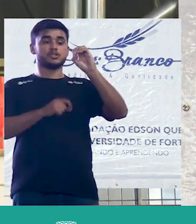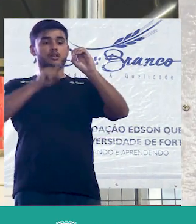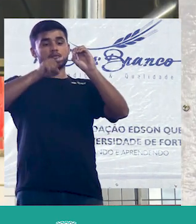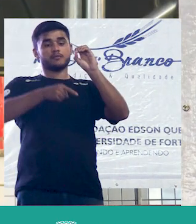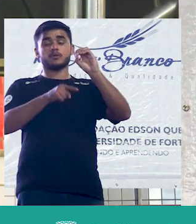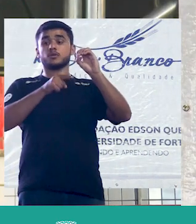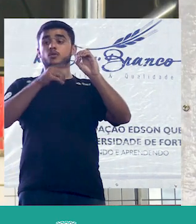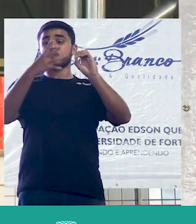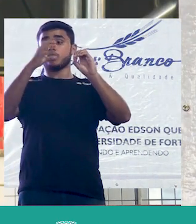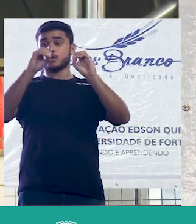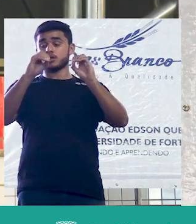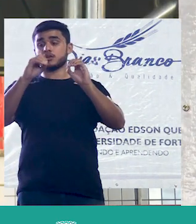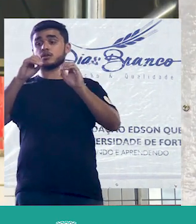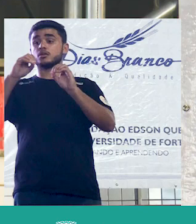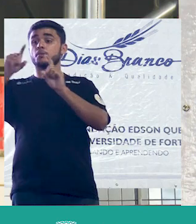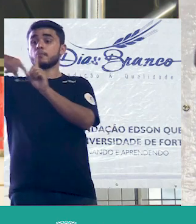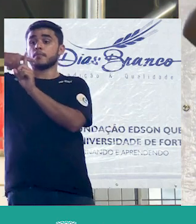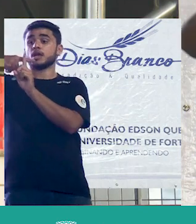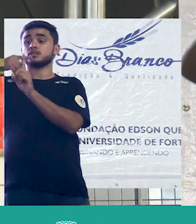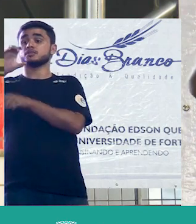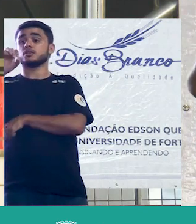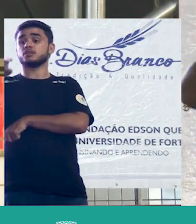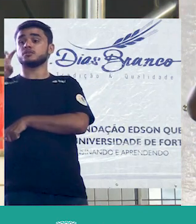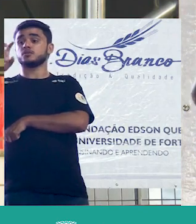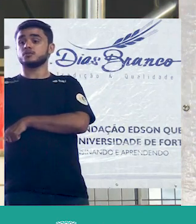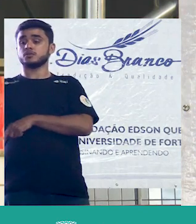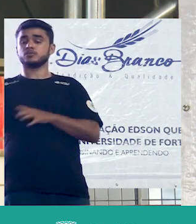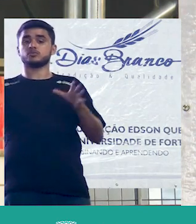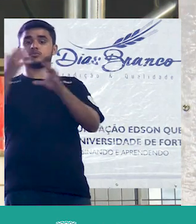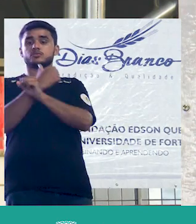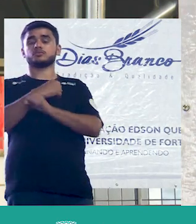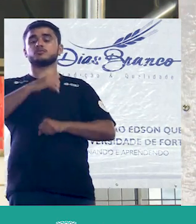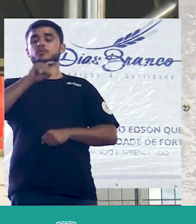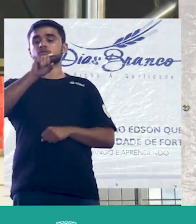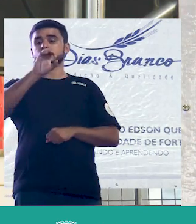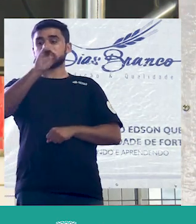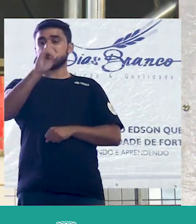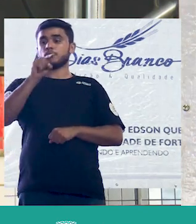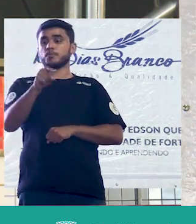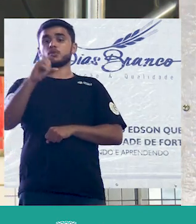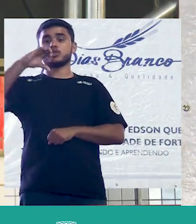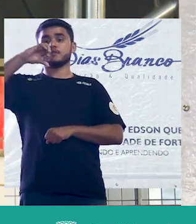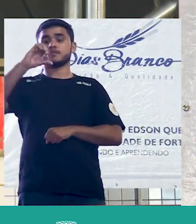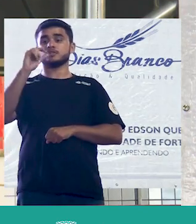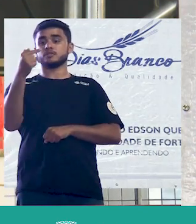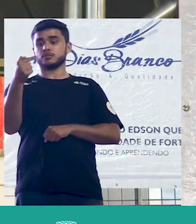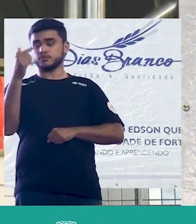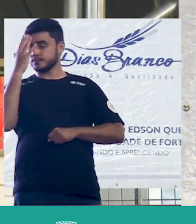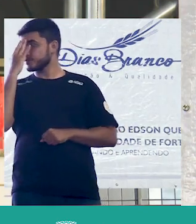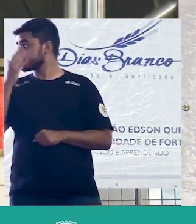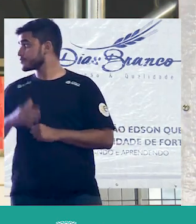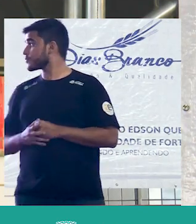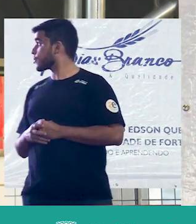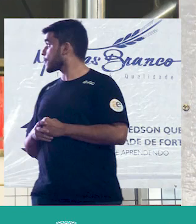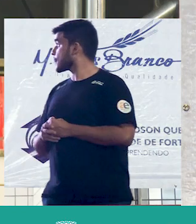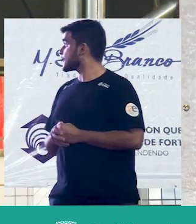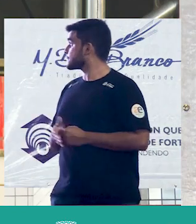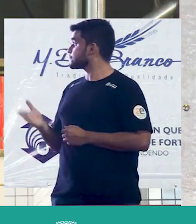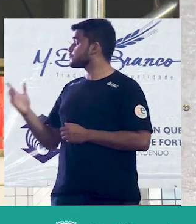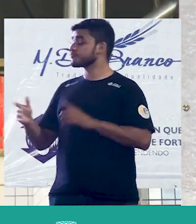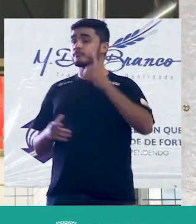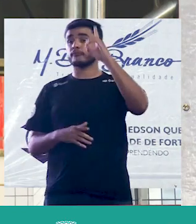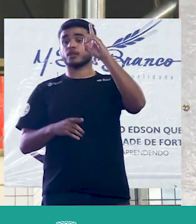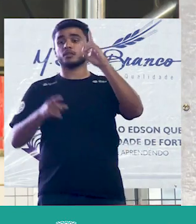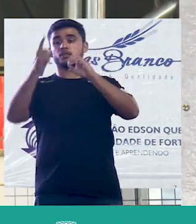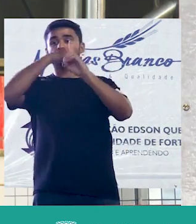0,40 com 0,57, 0,97 miligramas. Resposta correta,